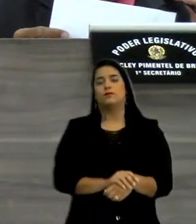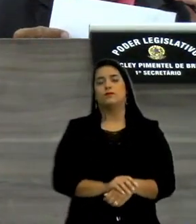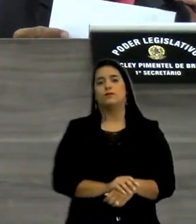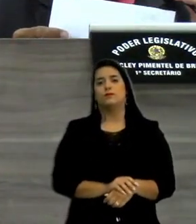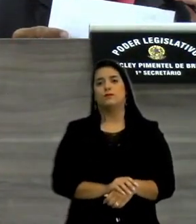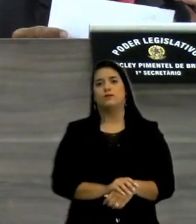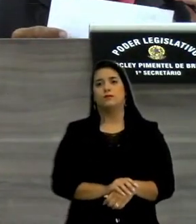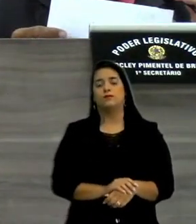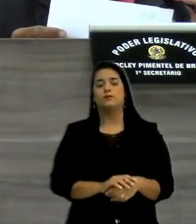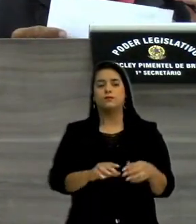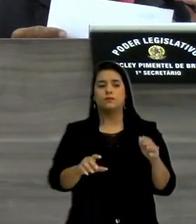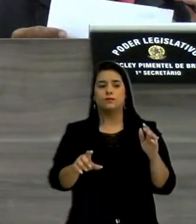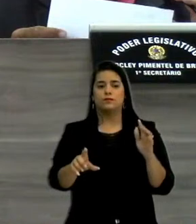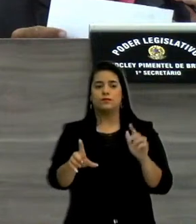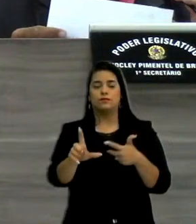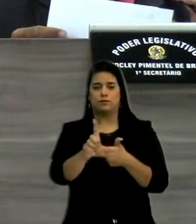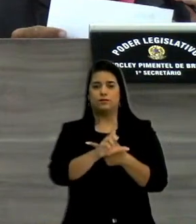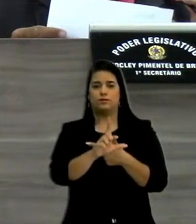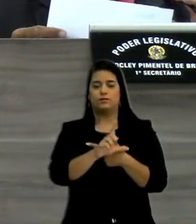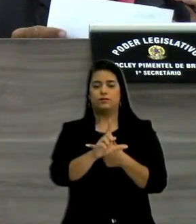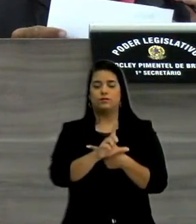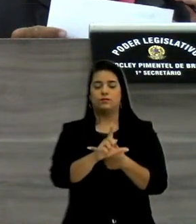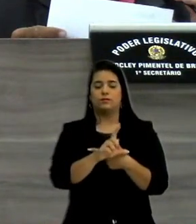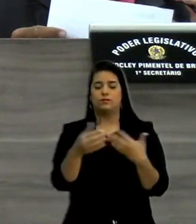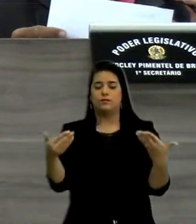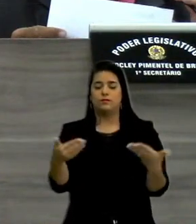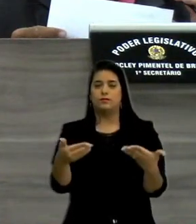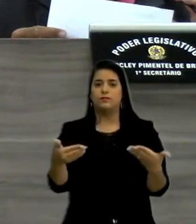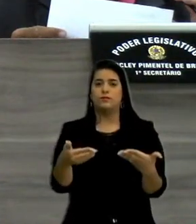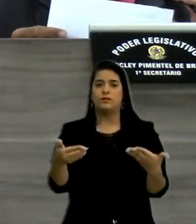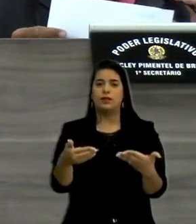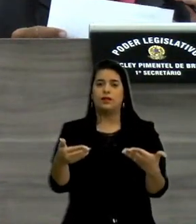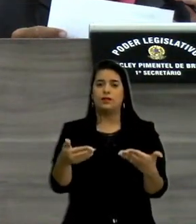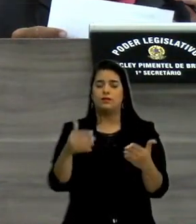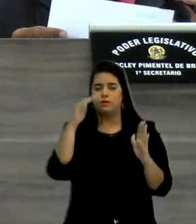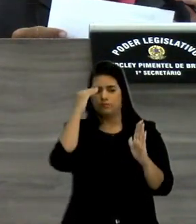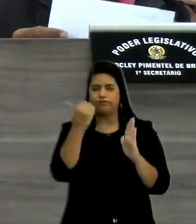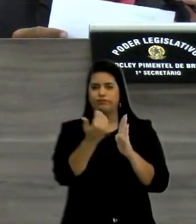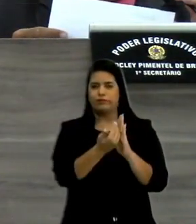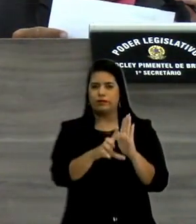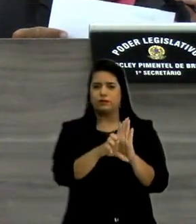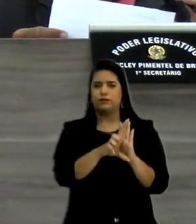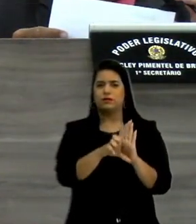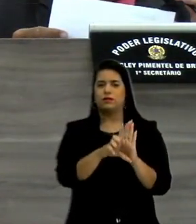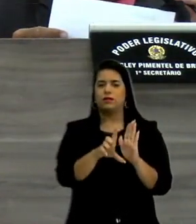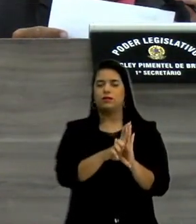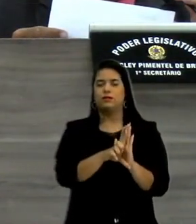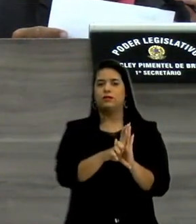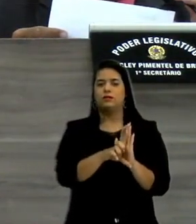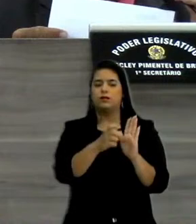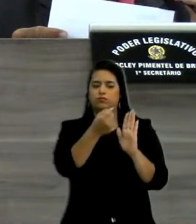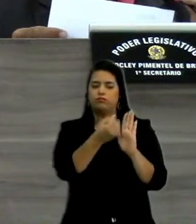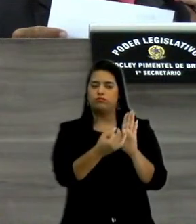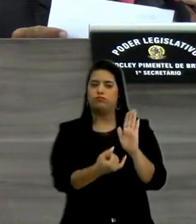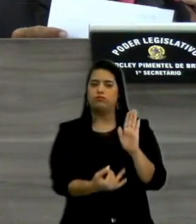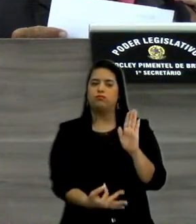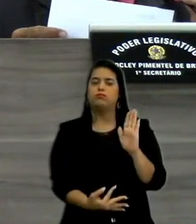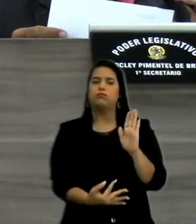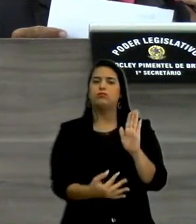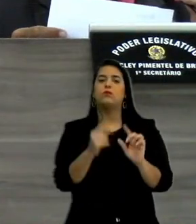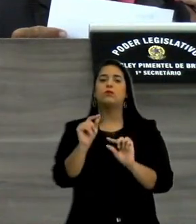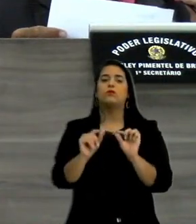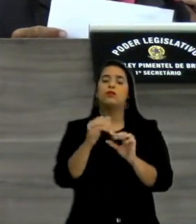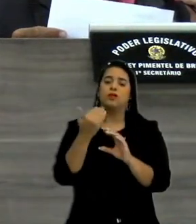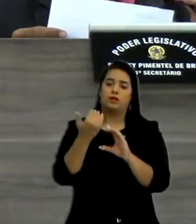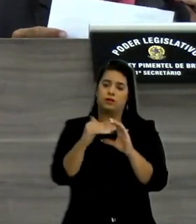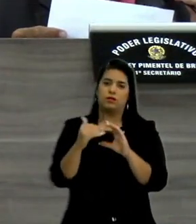preceitua a legislação vigente. Salientamos que, em cumprimento às normativas legais referidas, a prestação de contas também foi devidamente